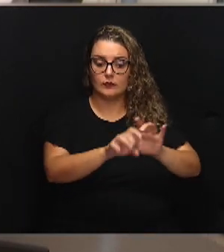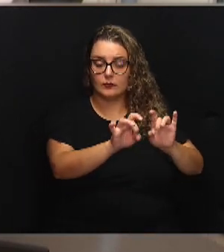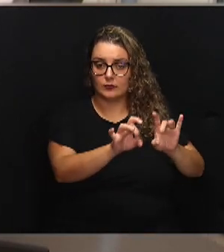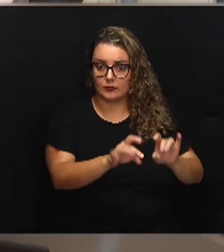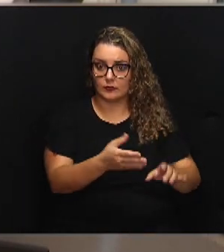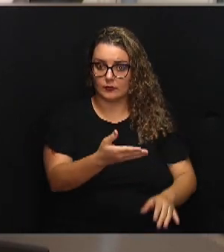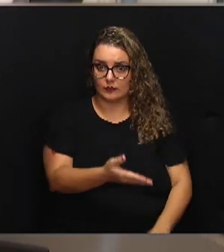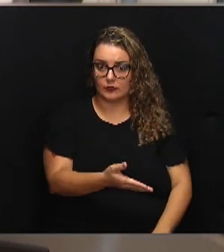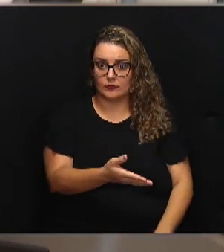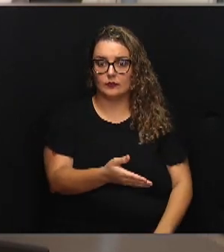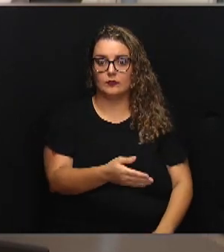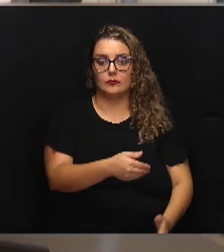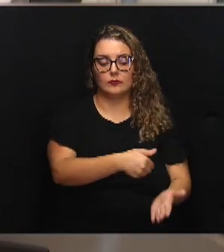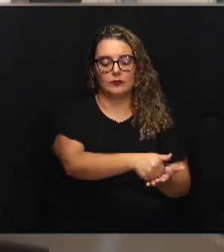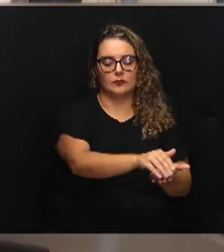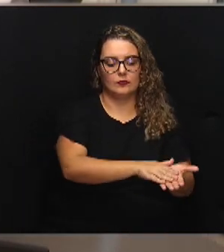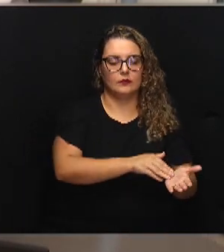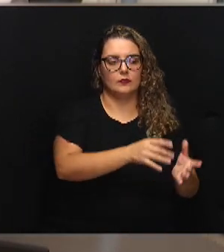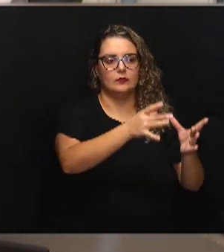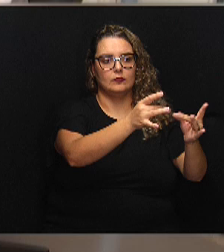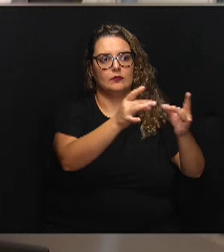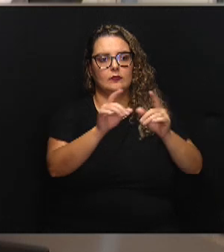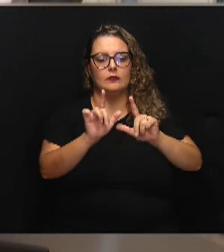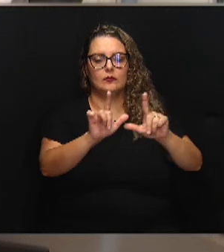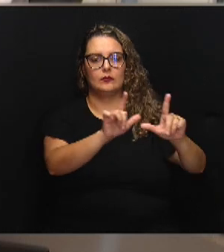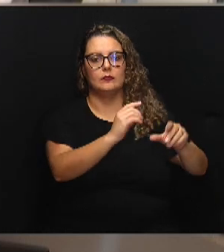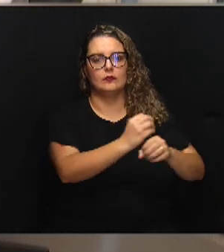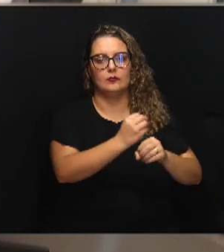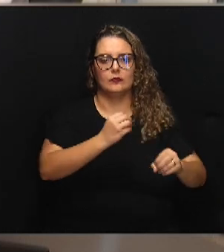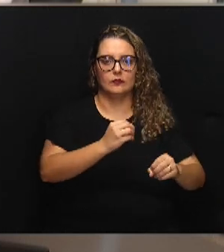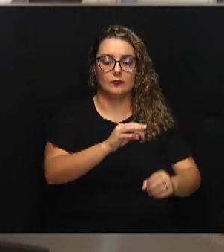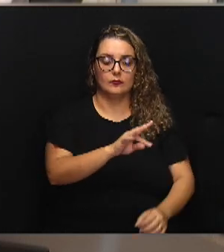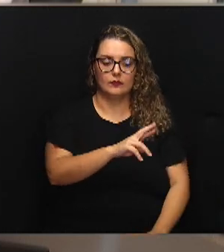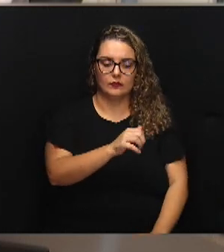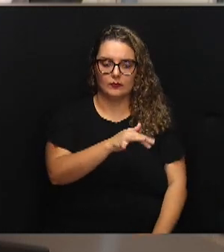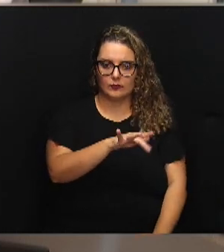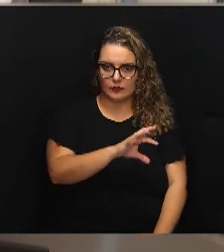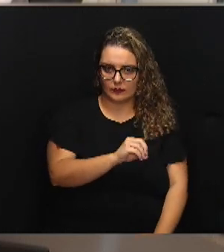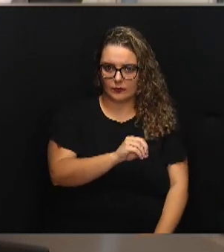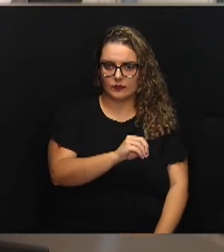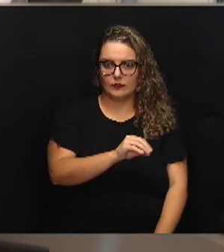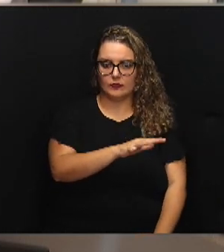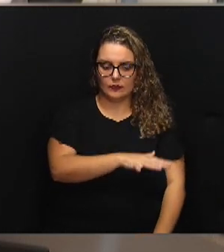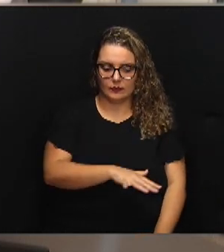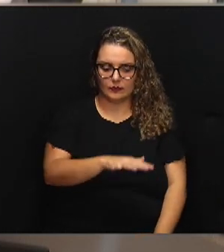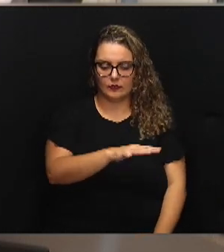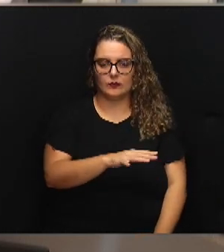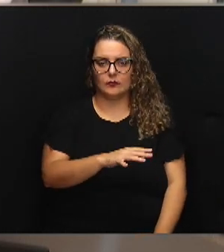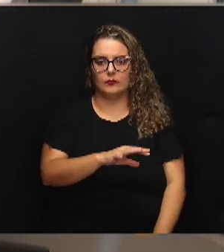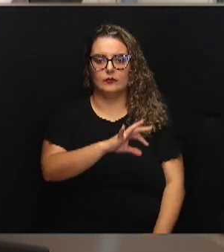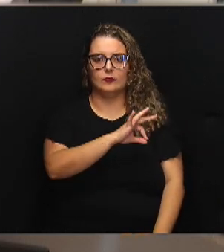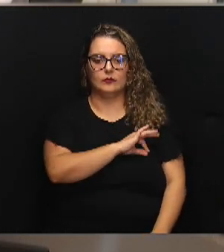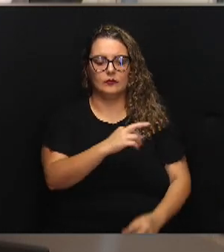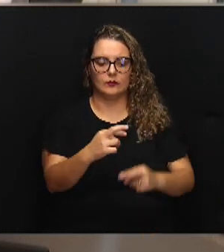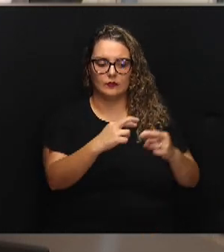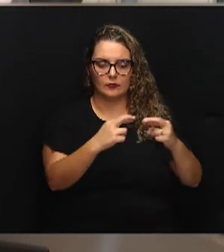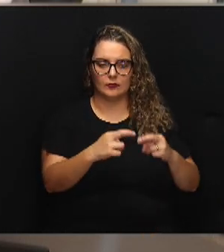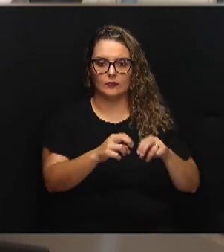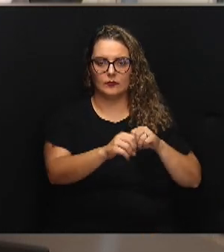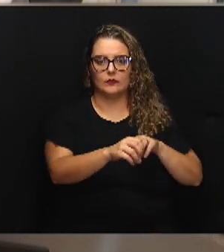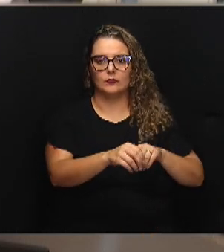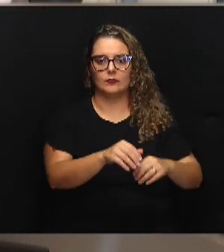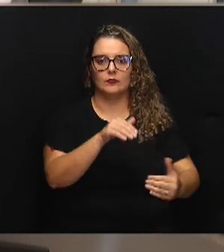exclusivamente na sinalização, engenharia de tráfego, de campo, policiamento, fiscalização e educação de